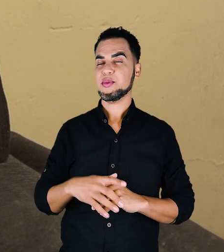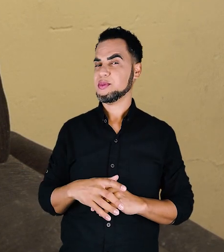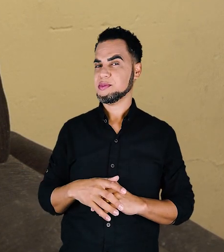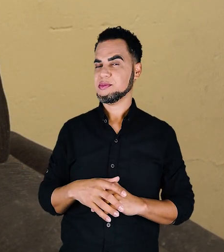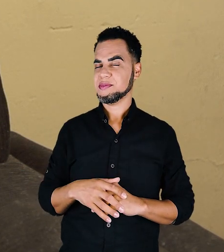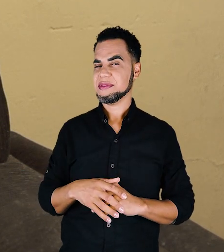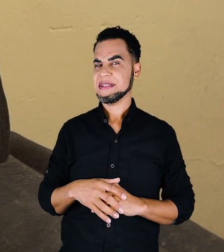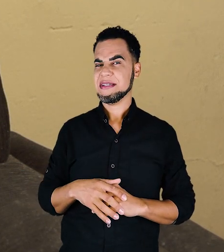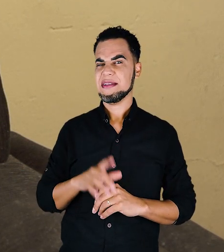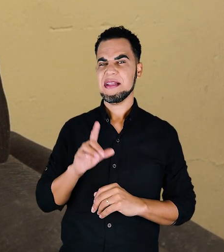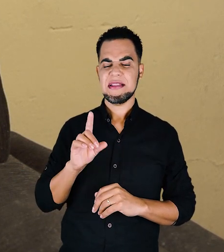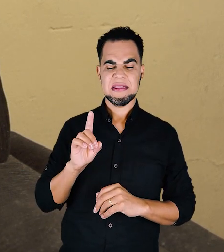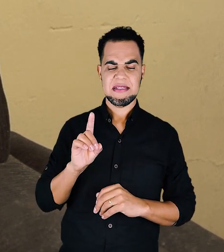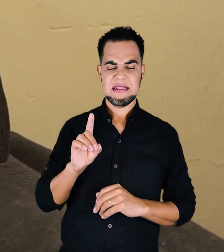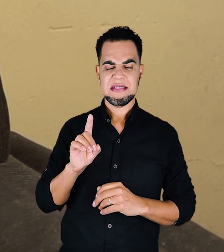D1, aliás,